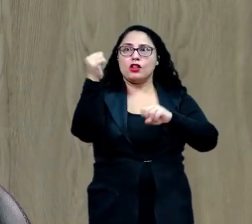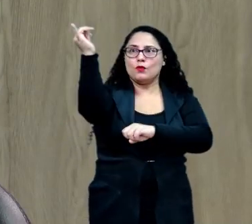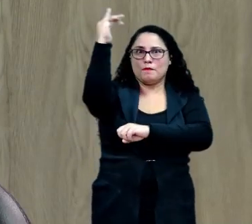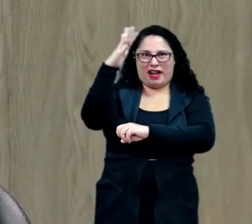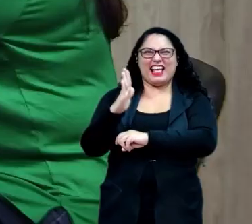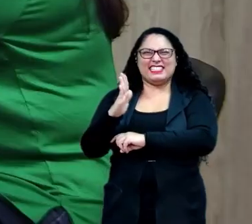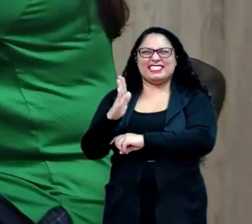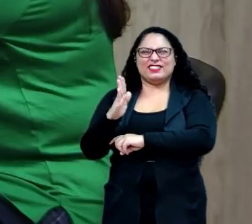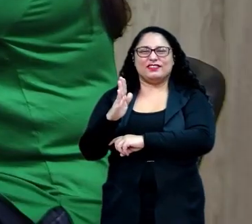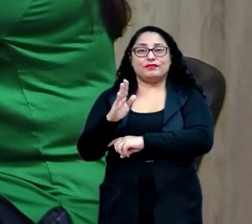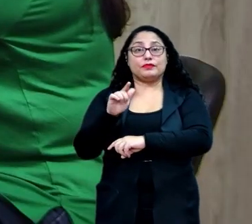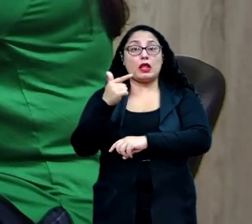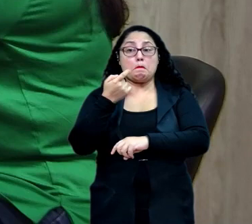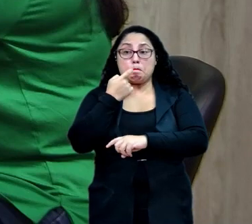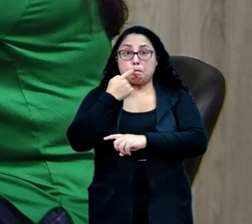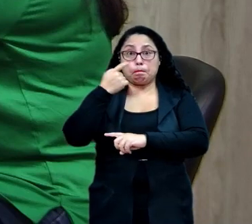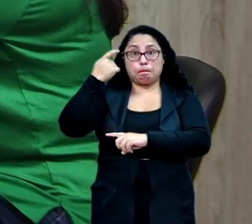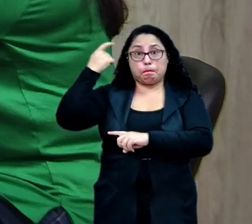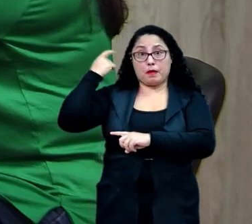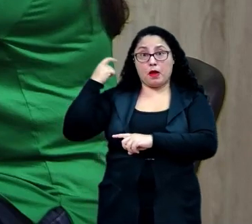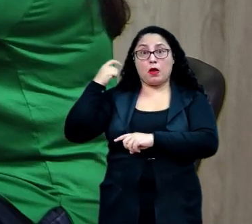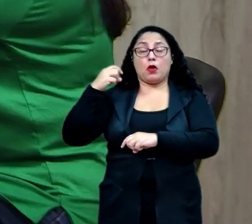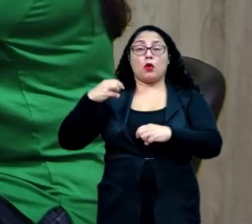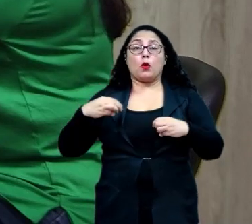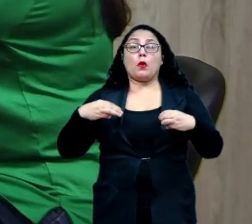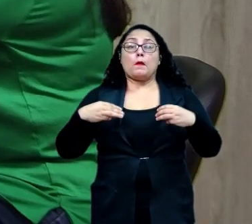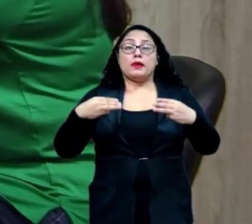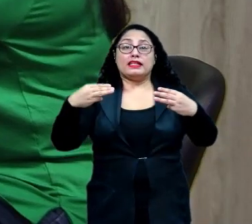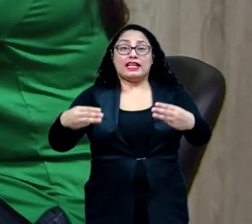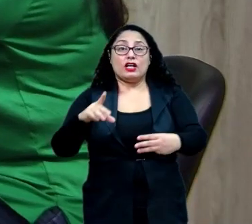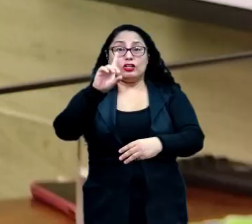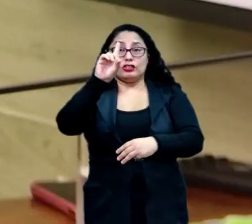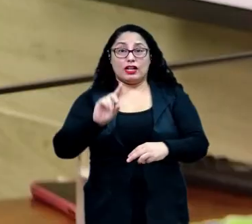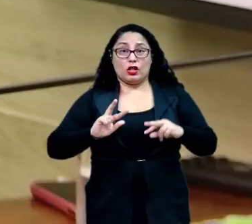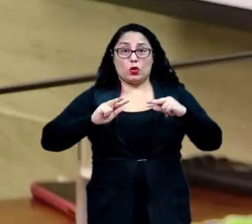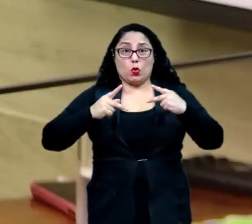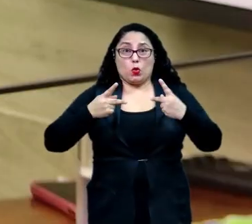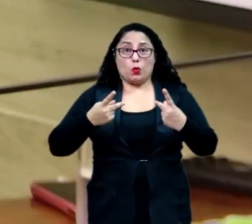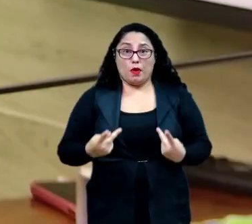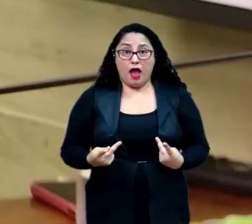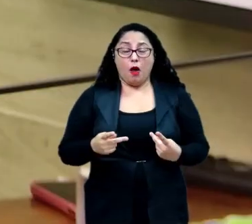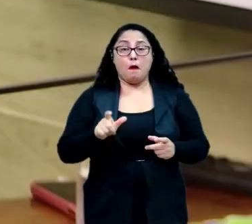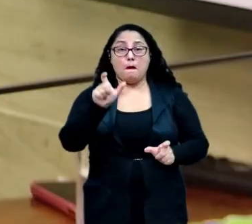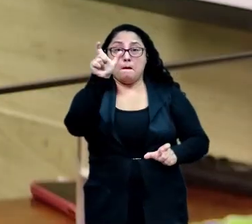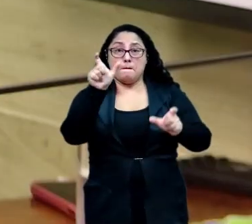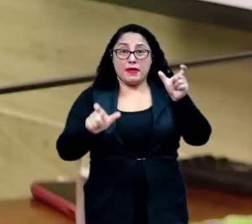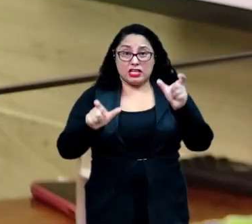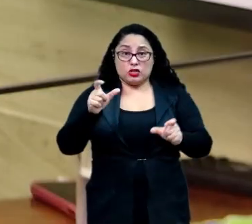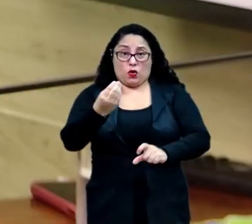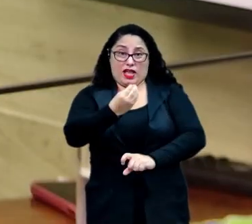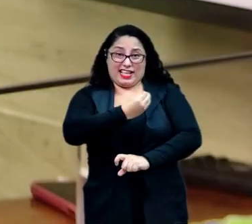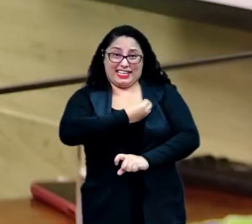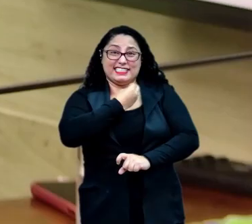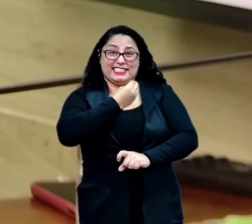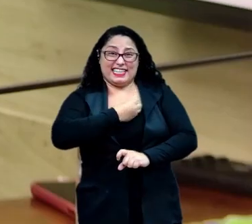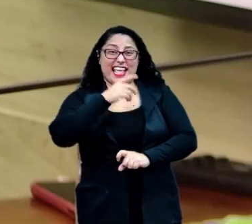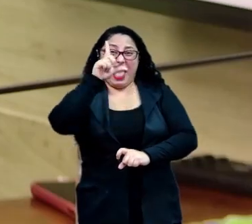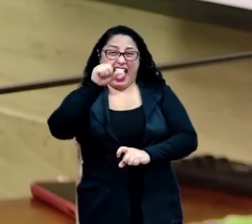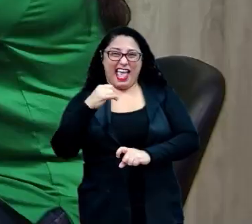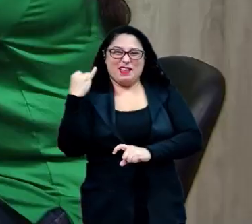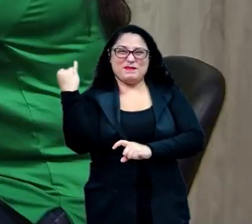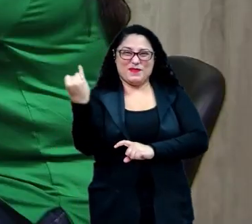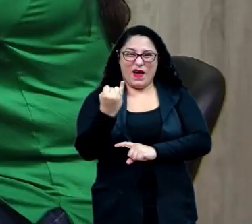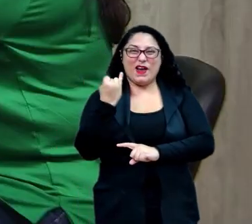né? E recentemente o Ministério dos Direitos Humanos está aqui. Pessoas LGBTs existem, são